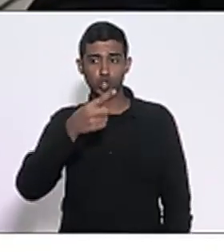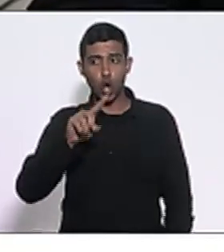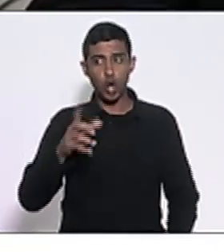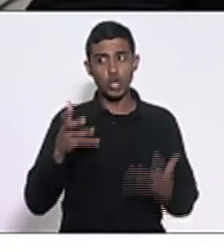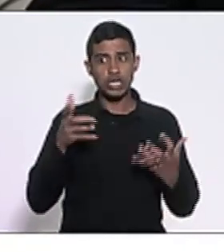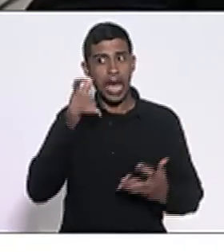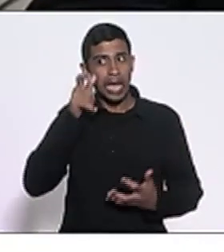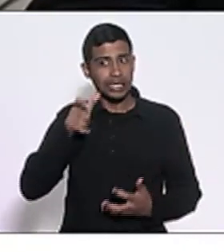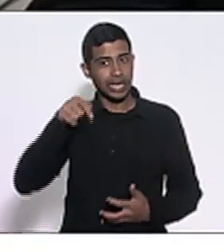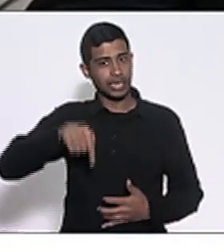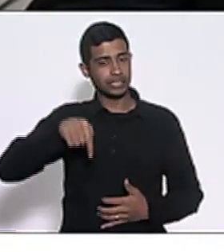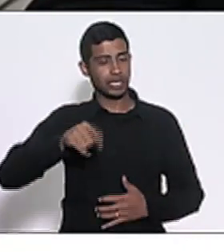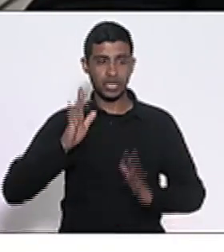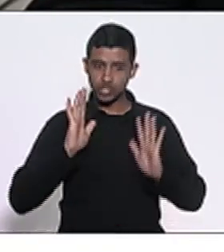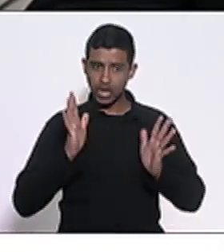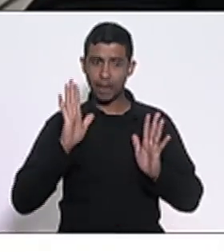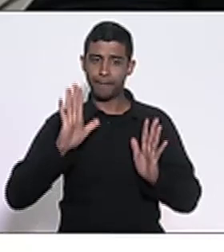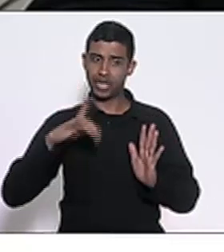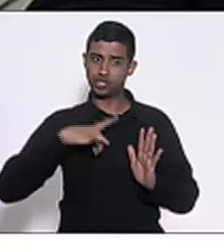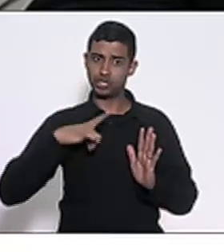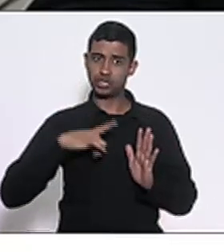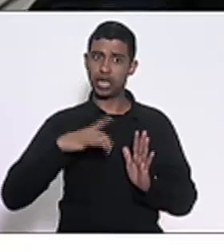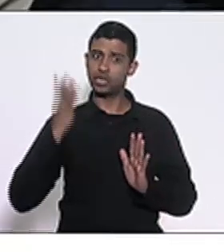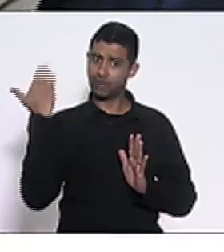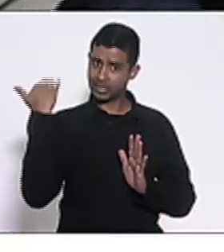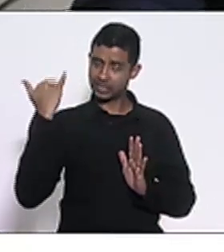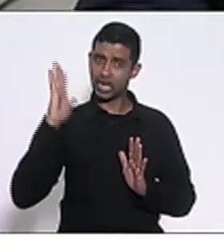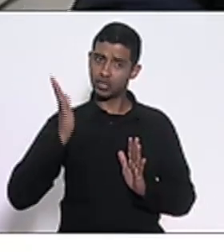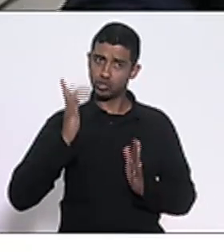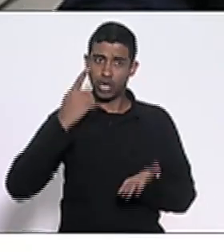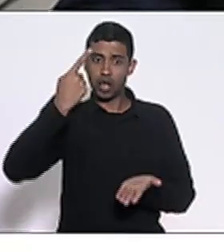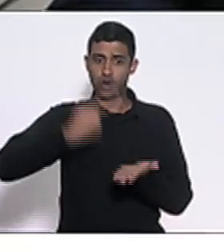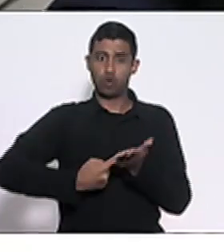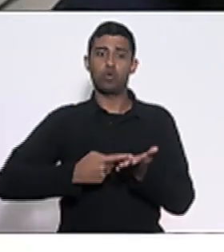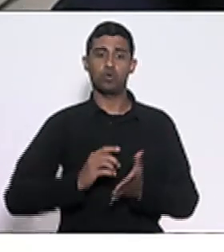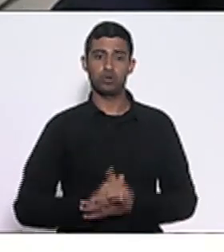Mas existe um acordo para nós sairmos daqui,